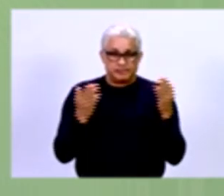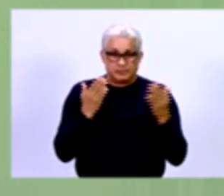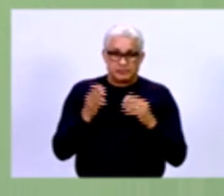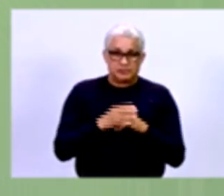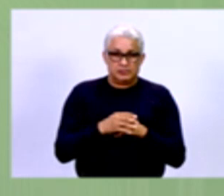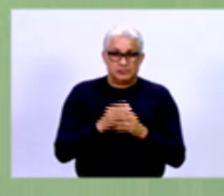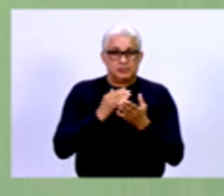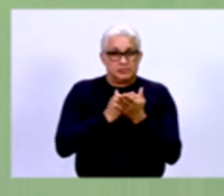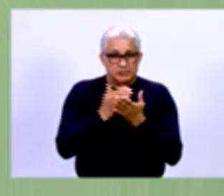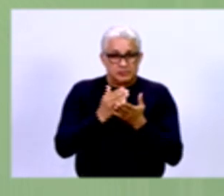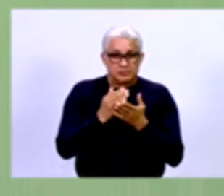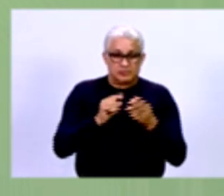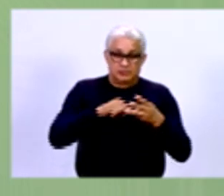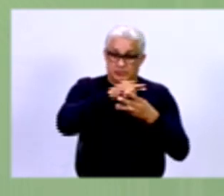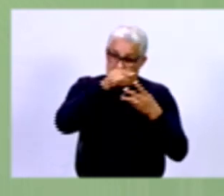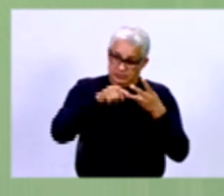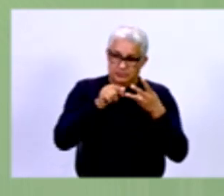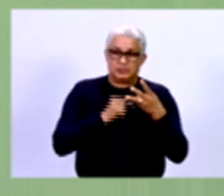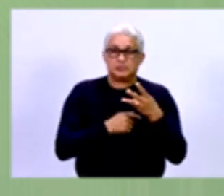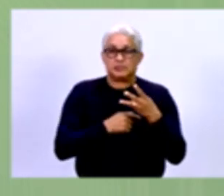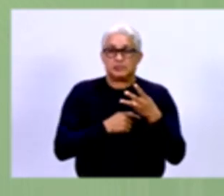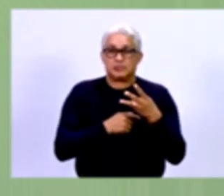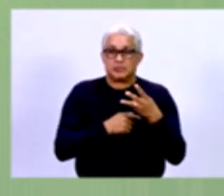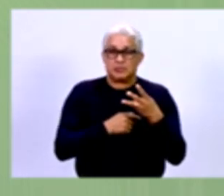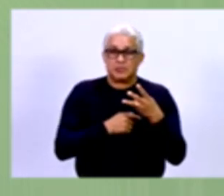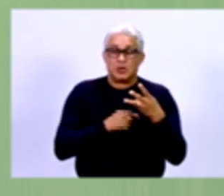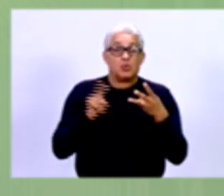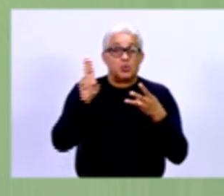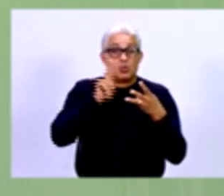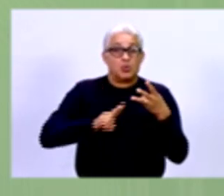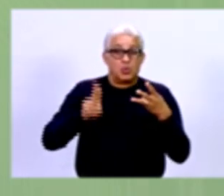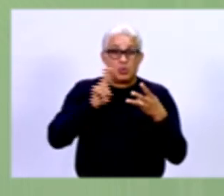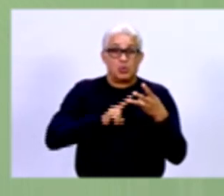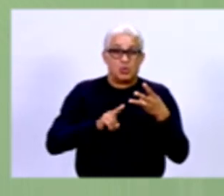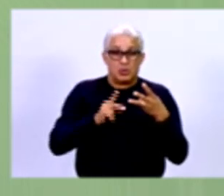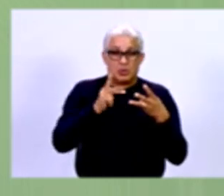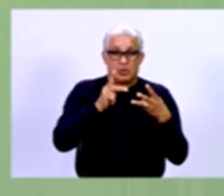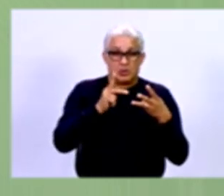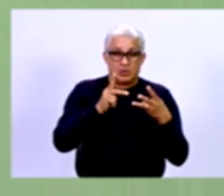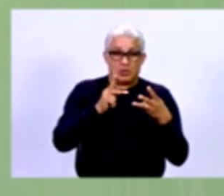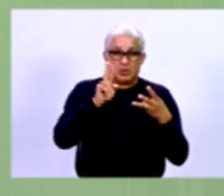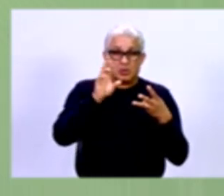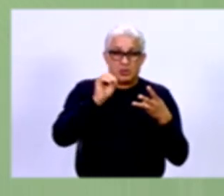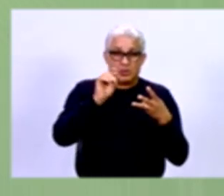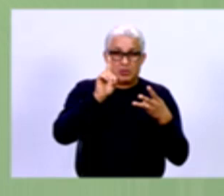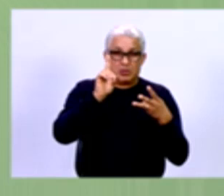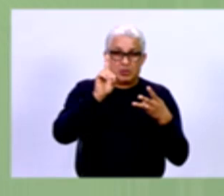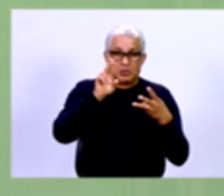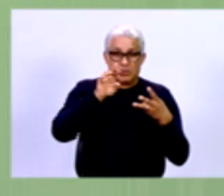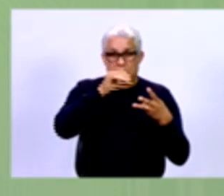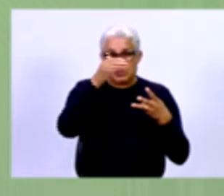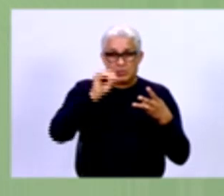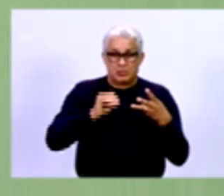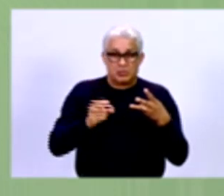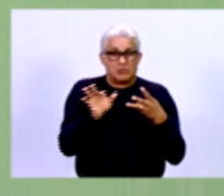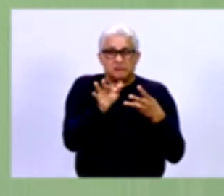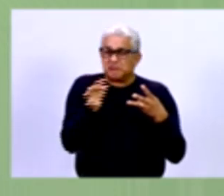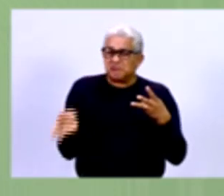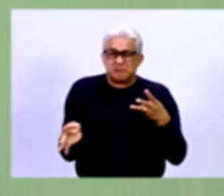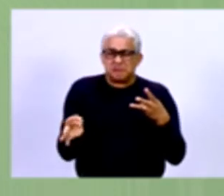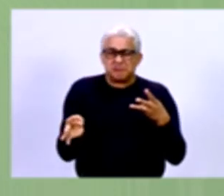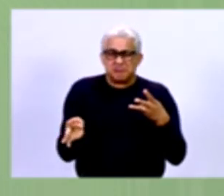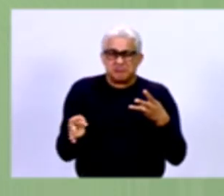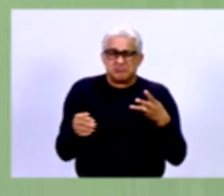a partir dessas 3 óticas. Nós vamos utilizar a ótica da produção, que é a mais simples e não exige, por